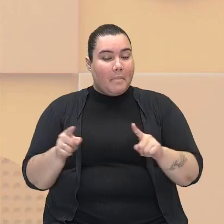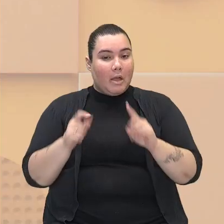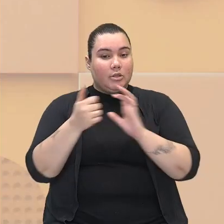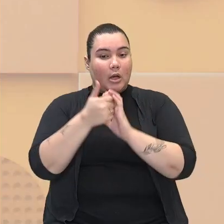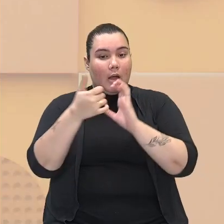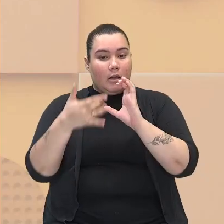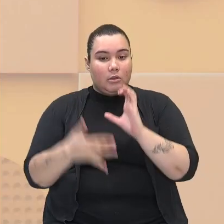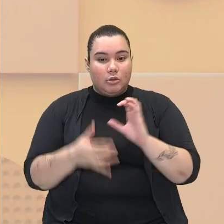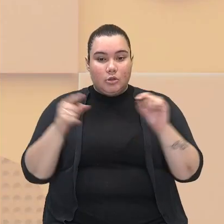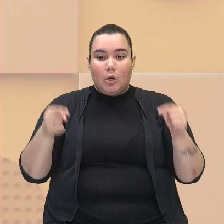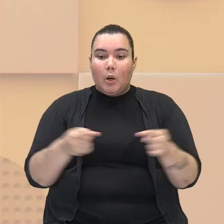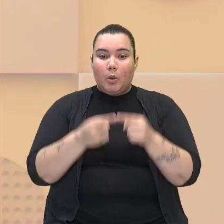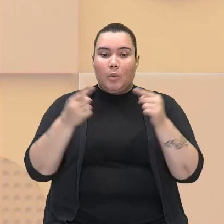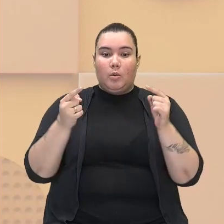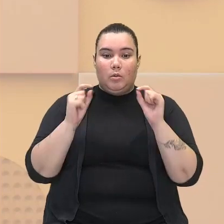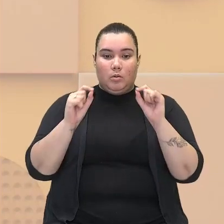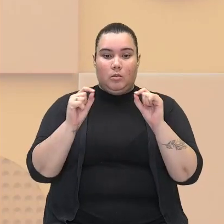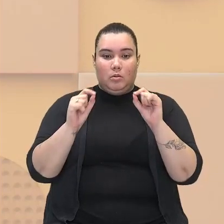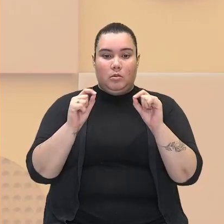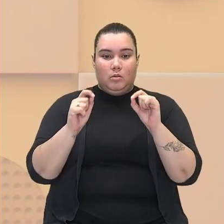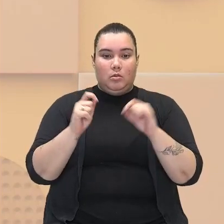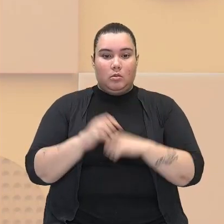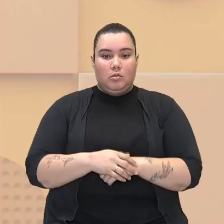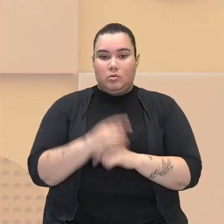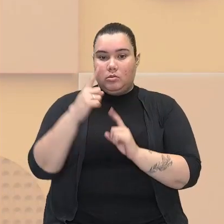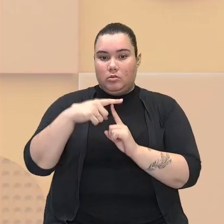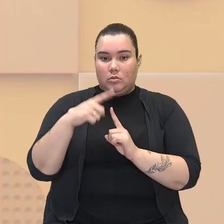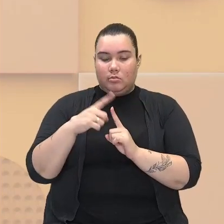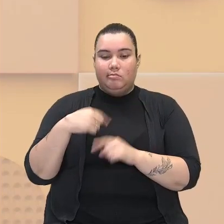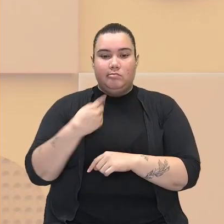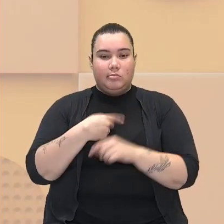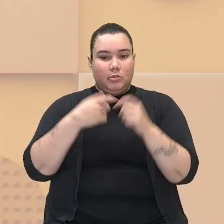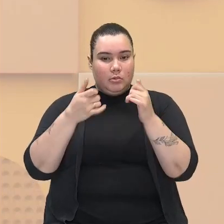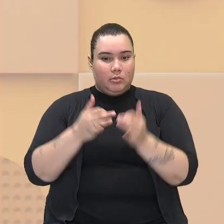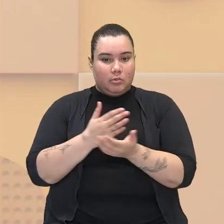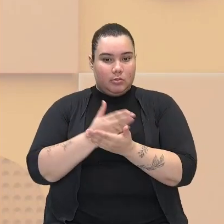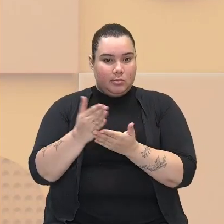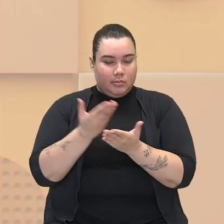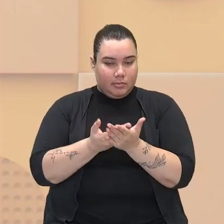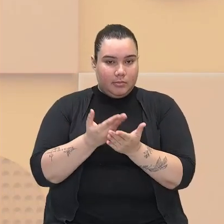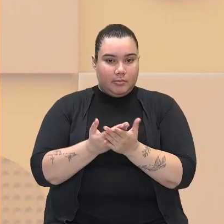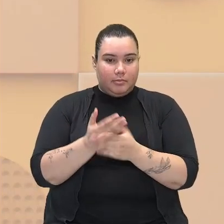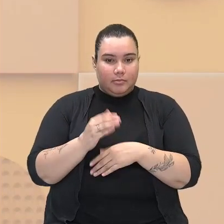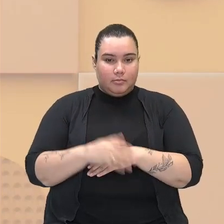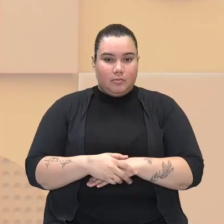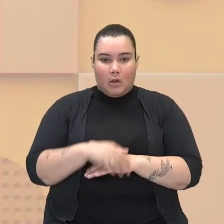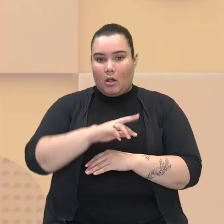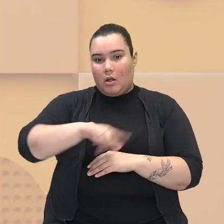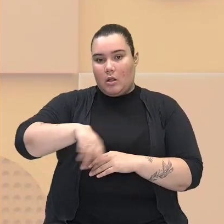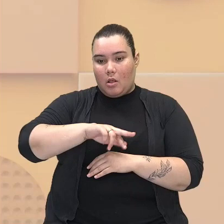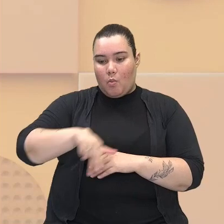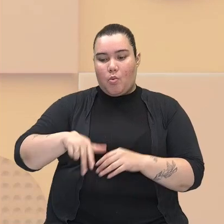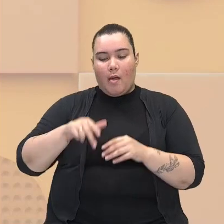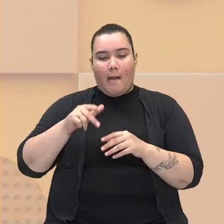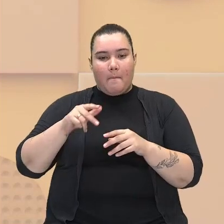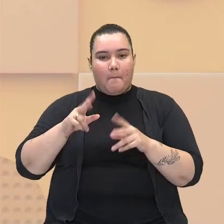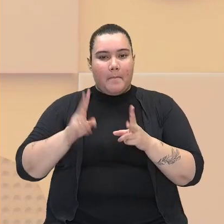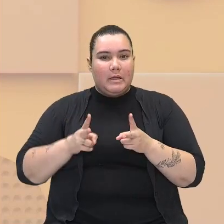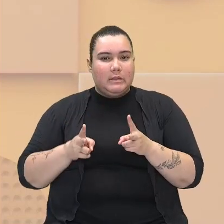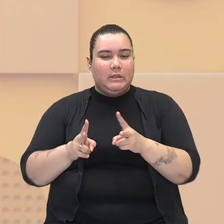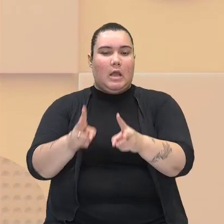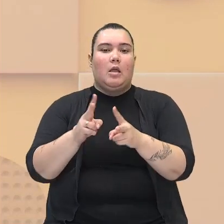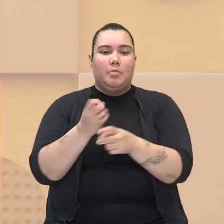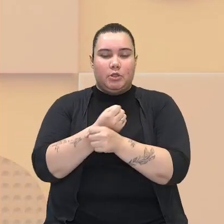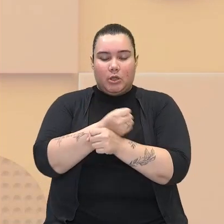de acordo com aquele tipo de escravidão que nós mencionamos no início da aula. Não era uma condição permanente, muitas